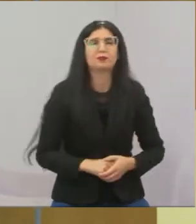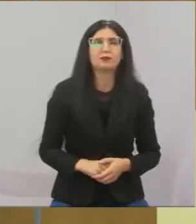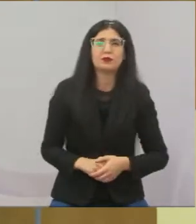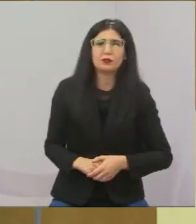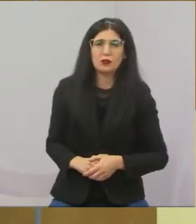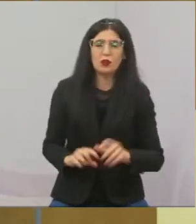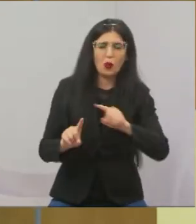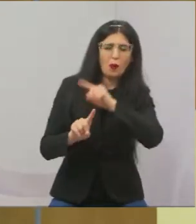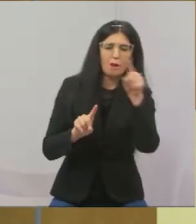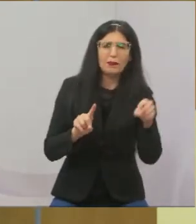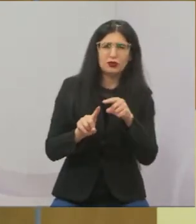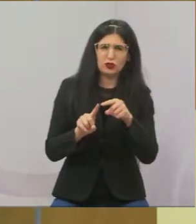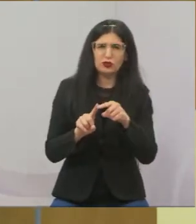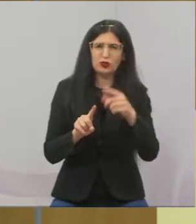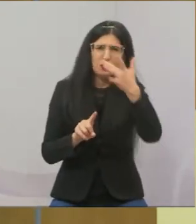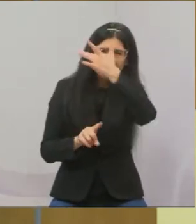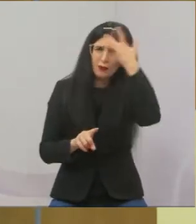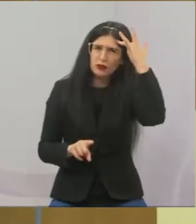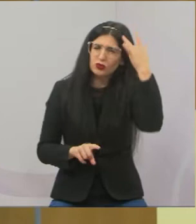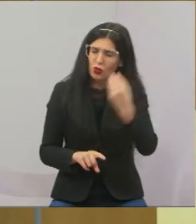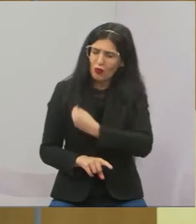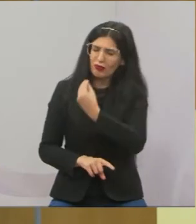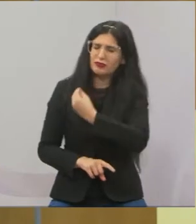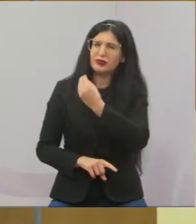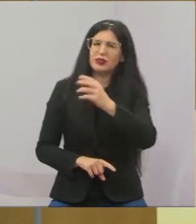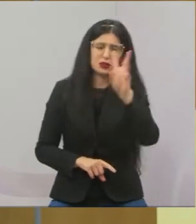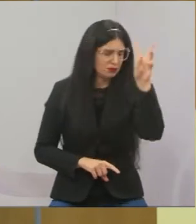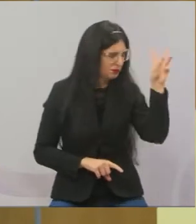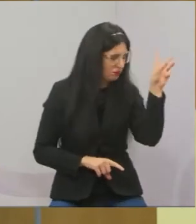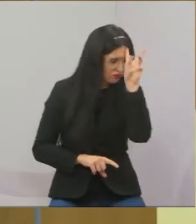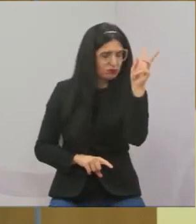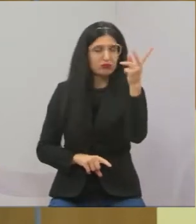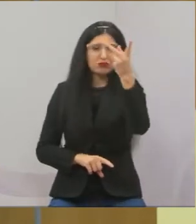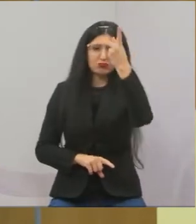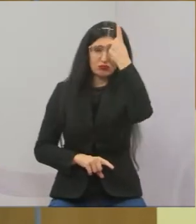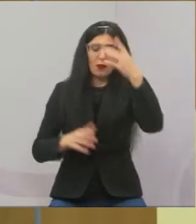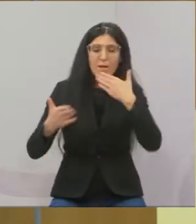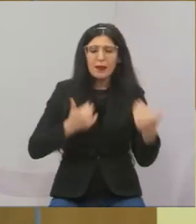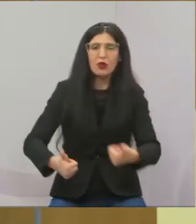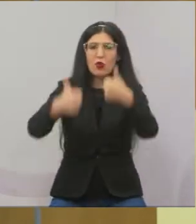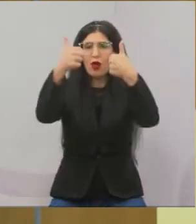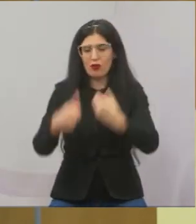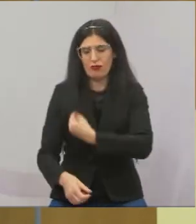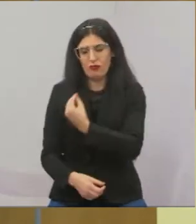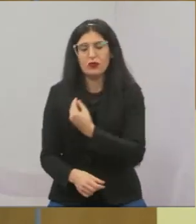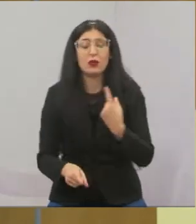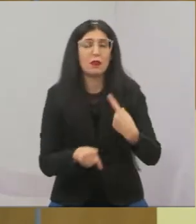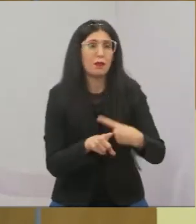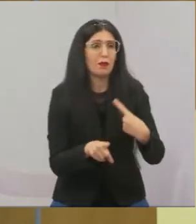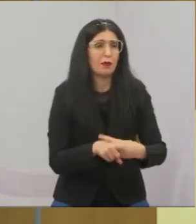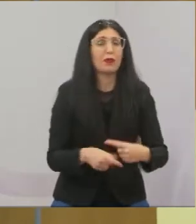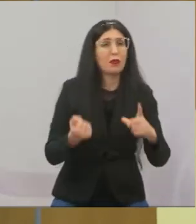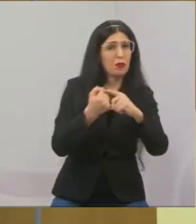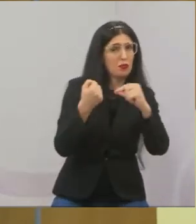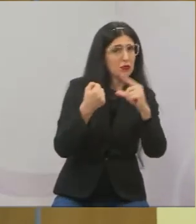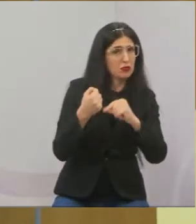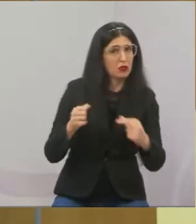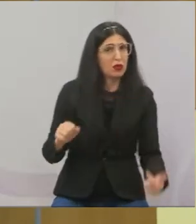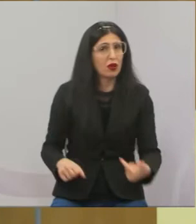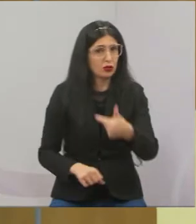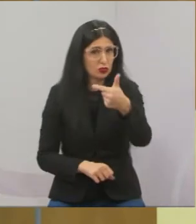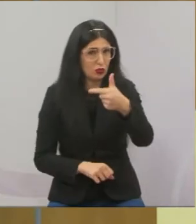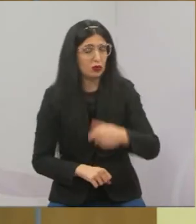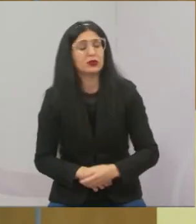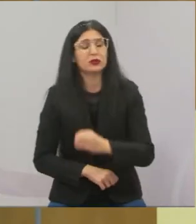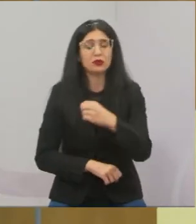cidadã, né? Porque um dos princípios, o artigo 2 da nossa ONG,